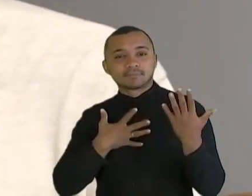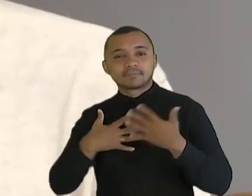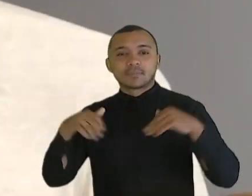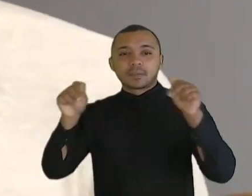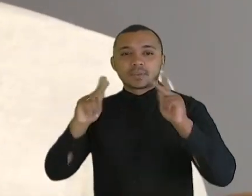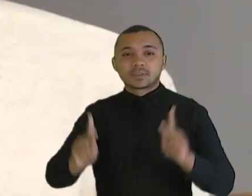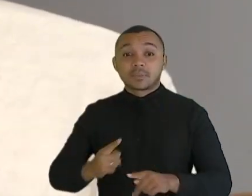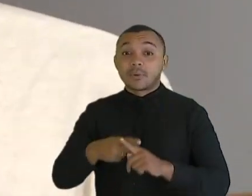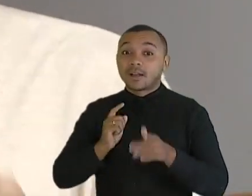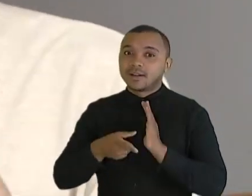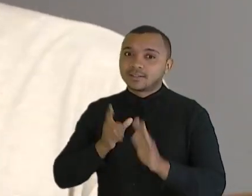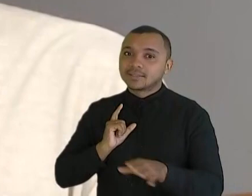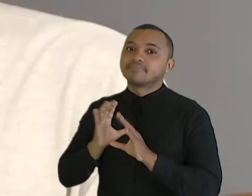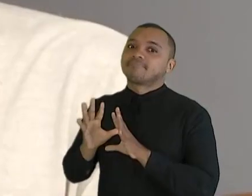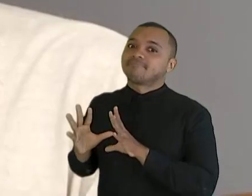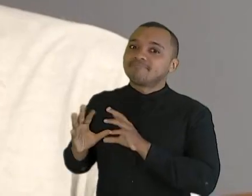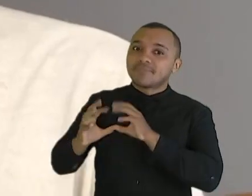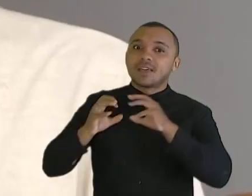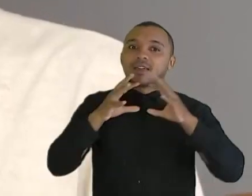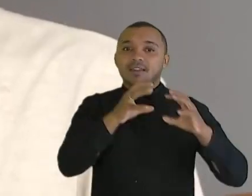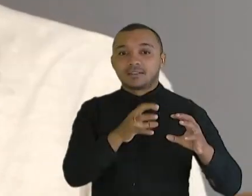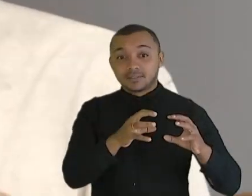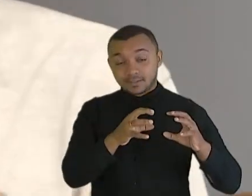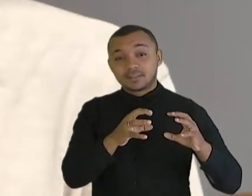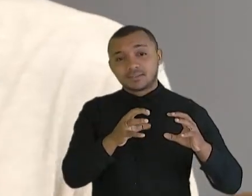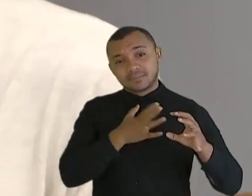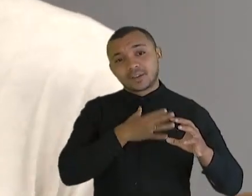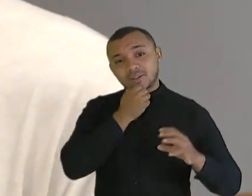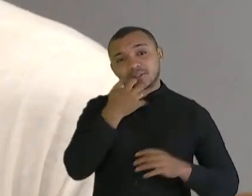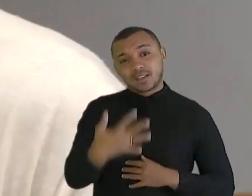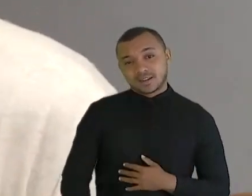muita briga, e assim, eu vou falar.